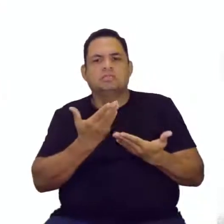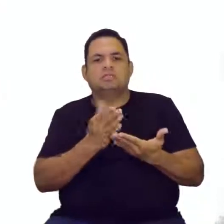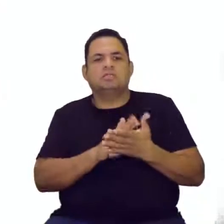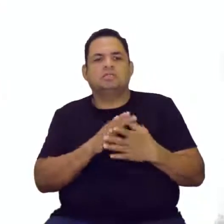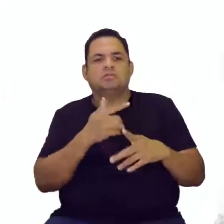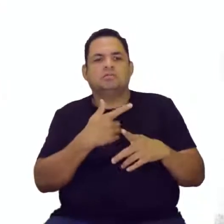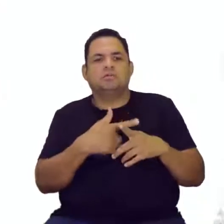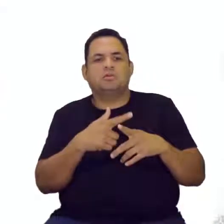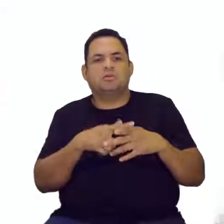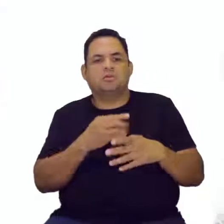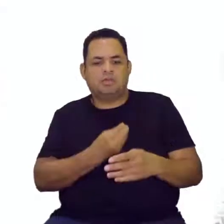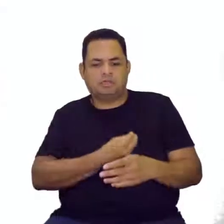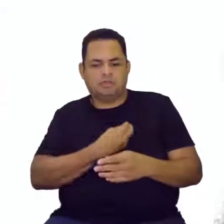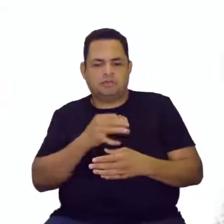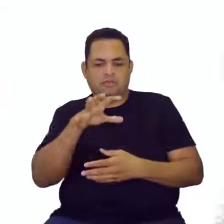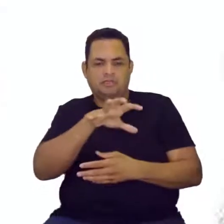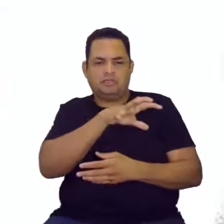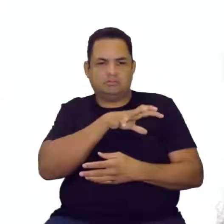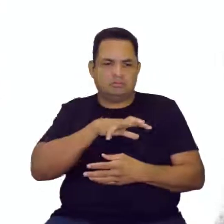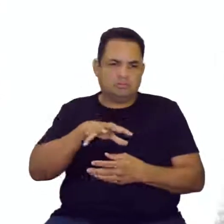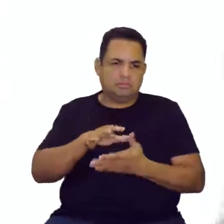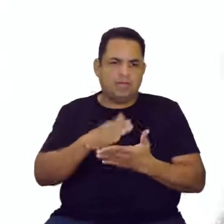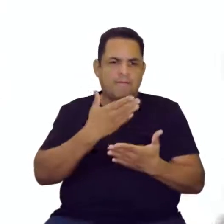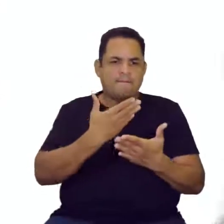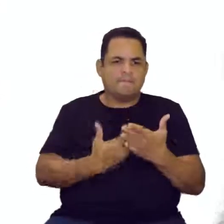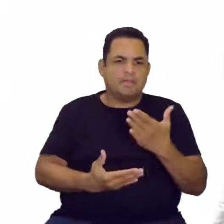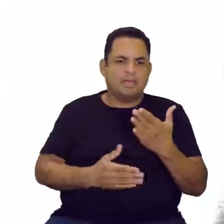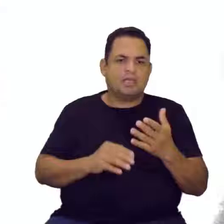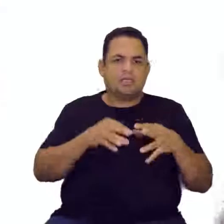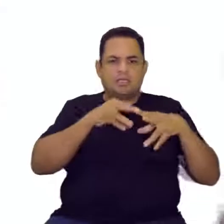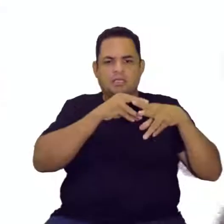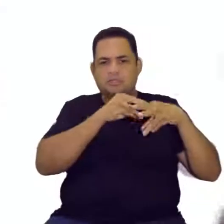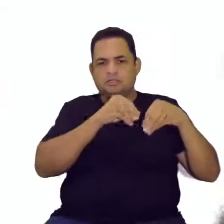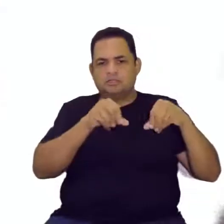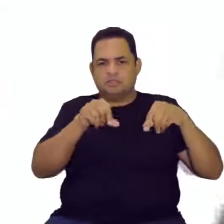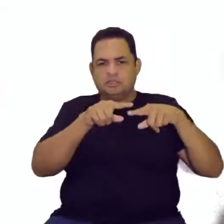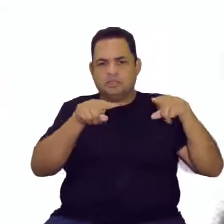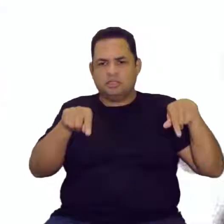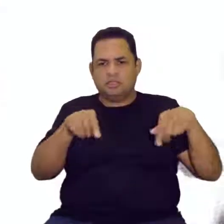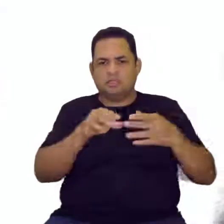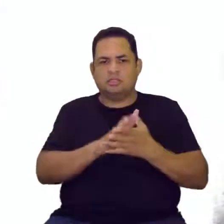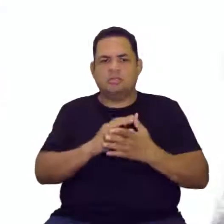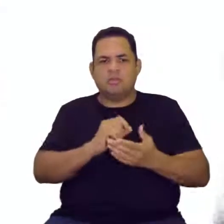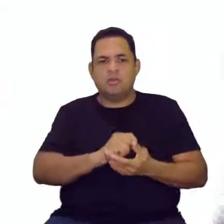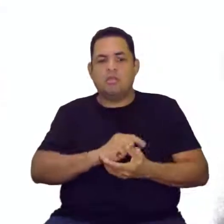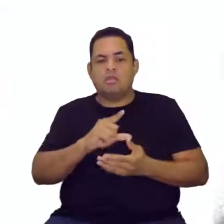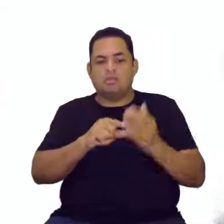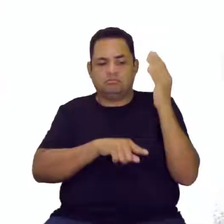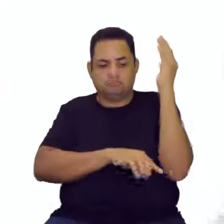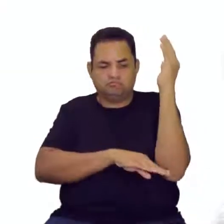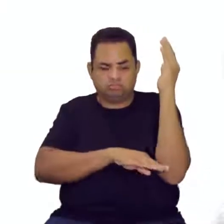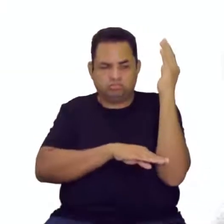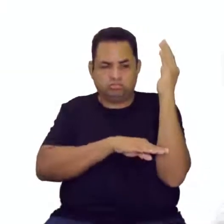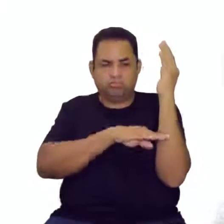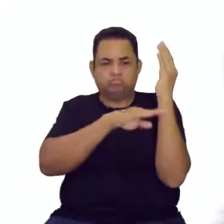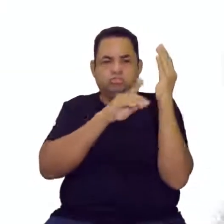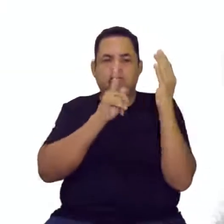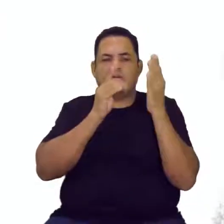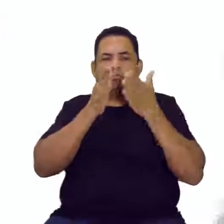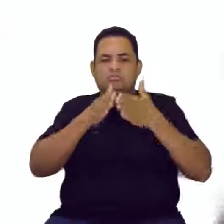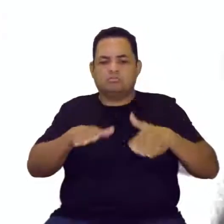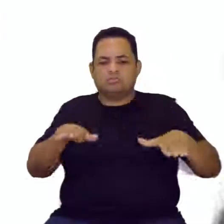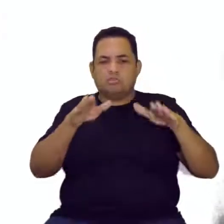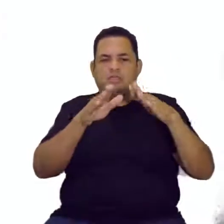em decorrência ao aumento do nível do mar, que provocará também as ondas migratórias.